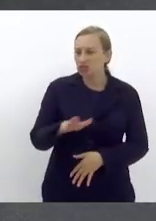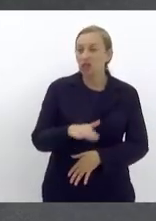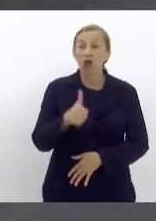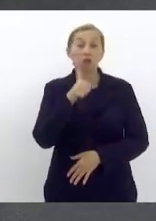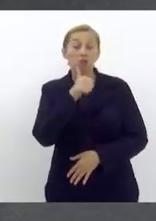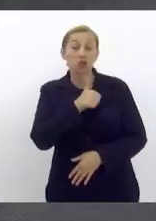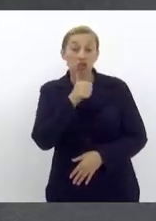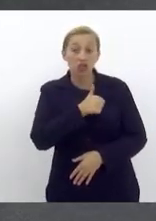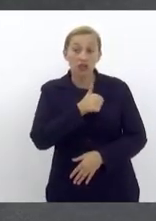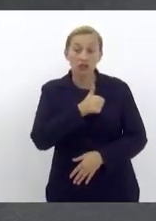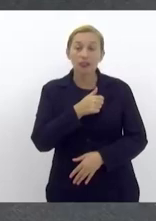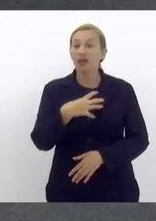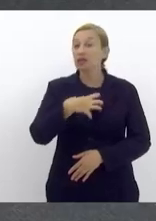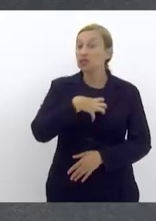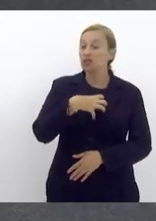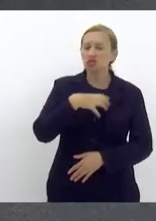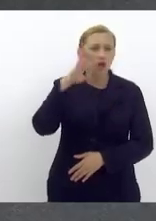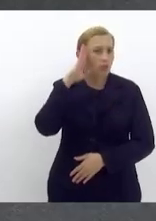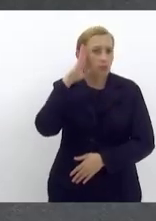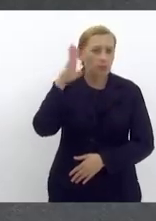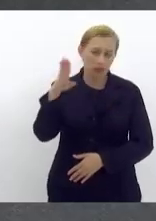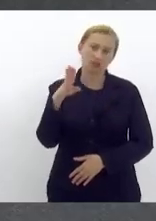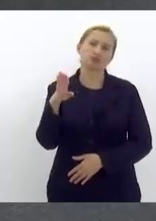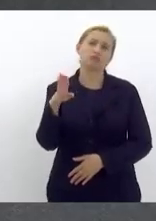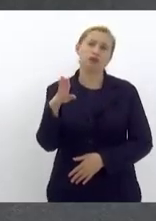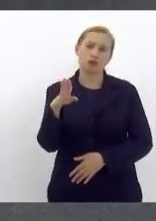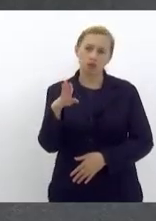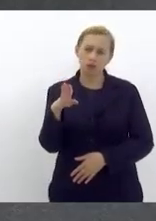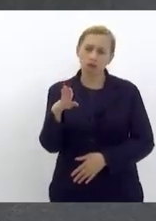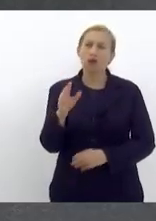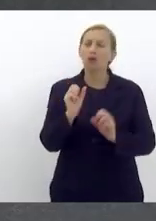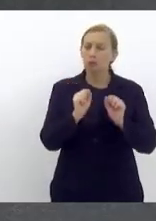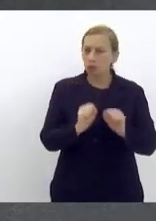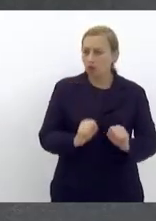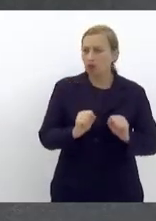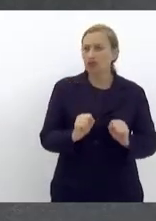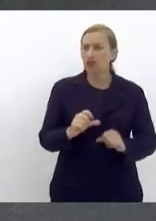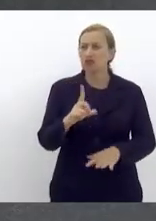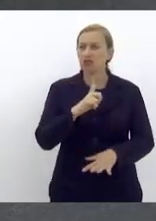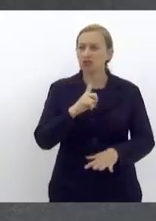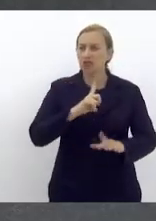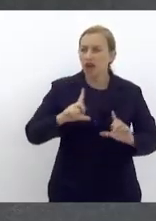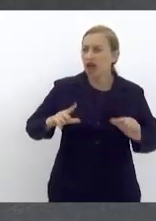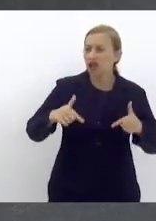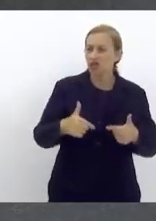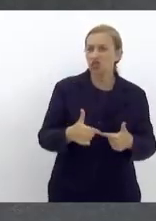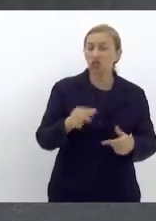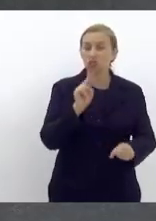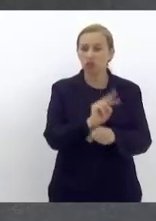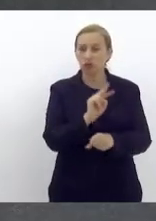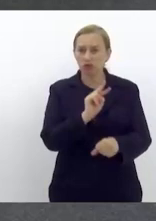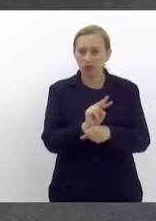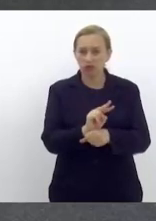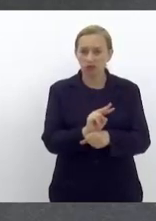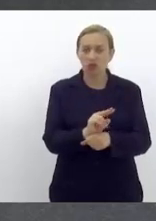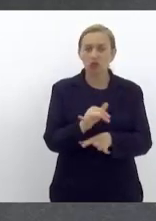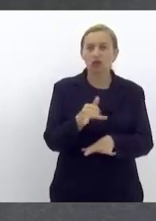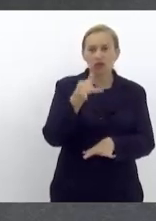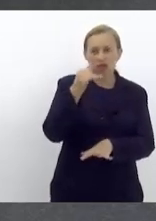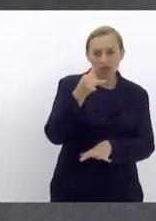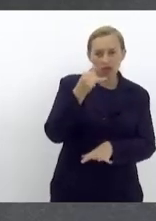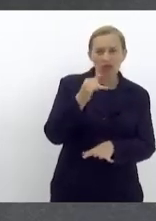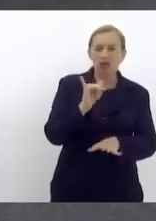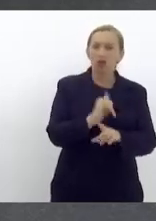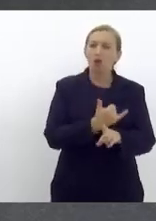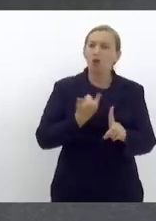meninas. Então, nesse sentido, é fundamental que a gente possa ter ações de prevenção. De prevenção ao